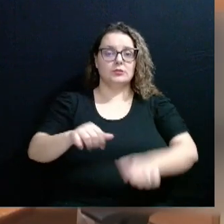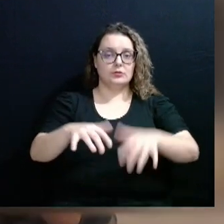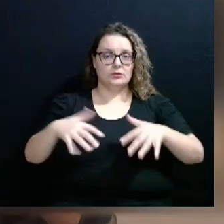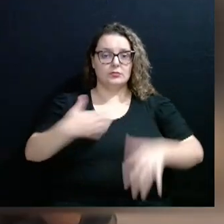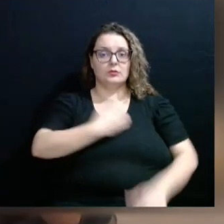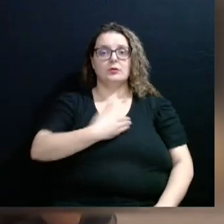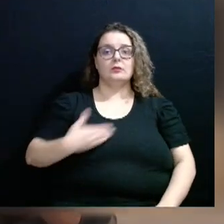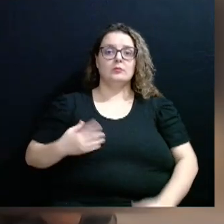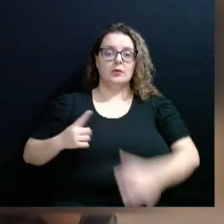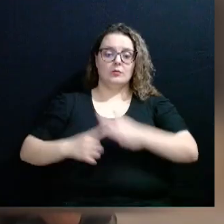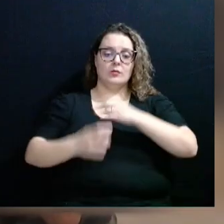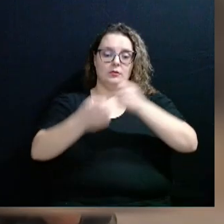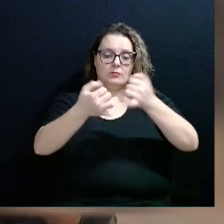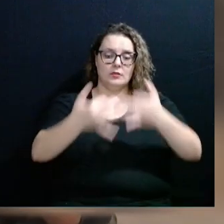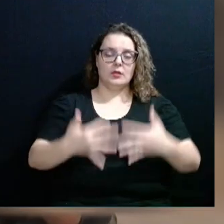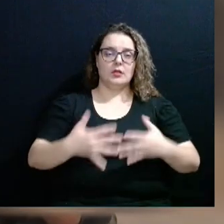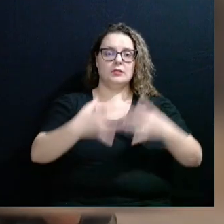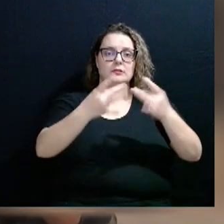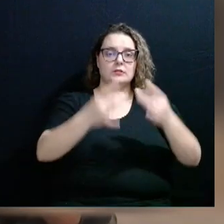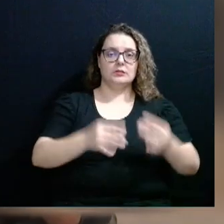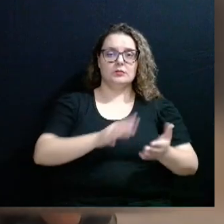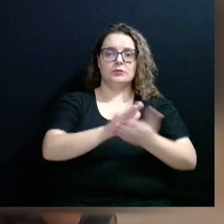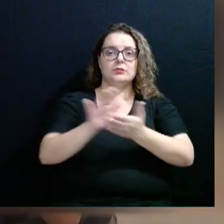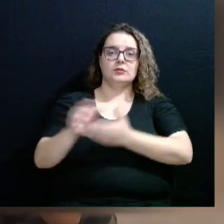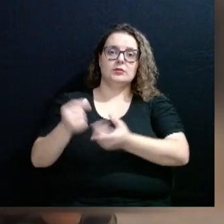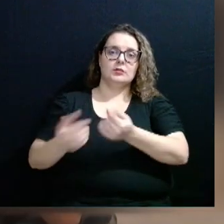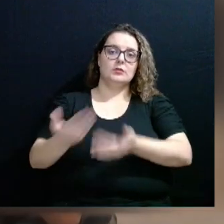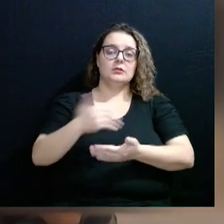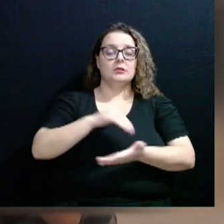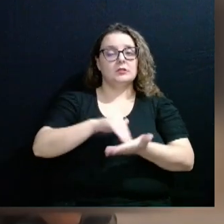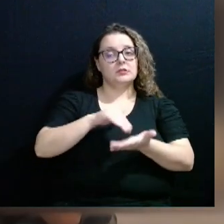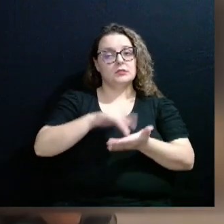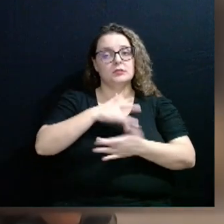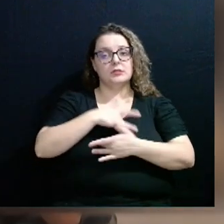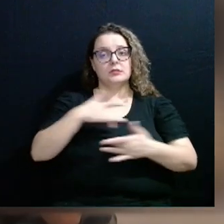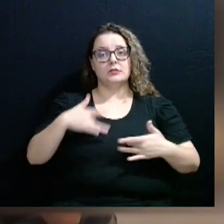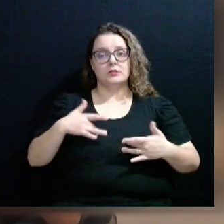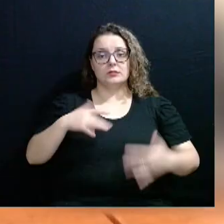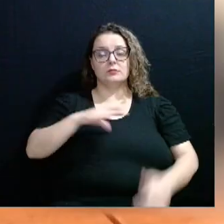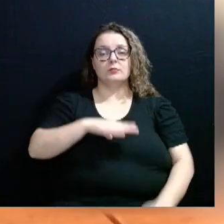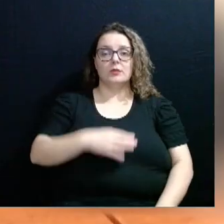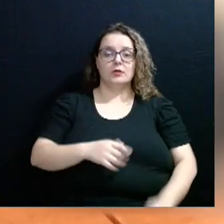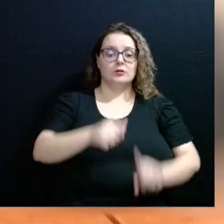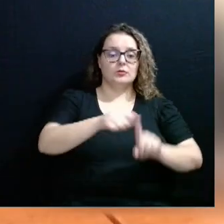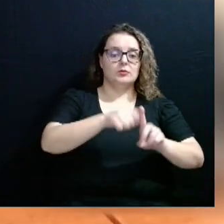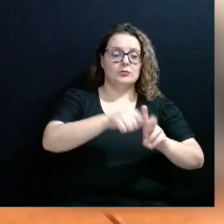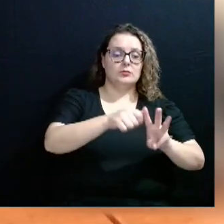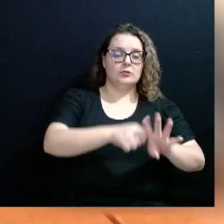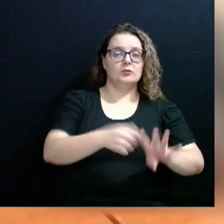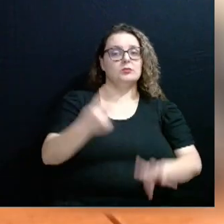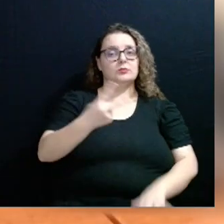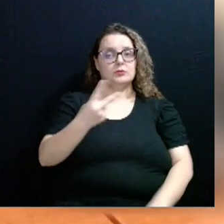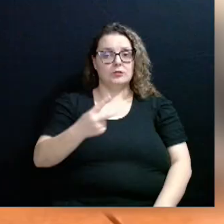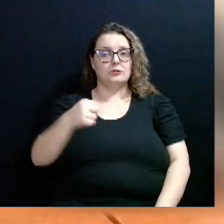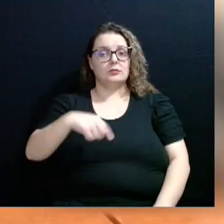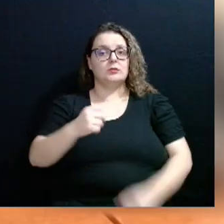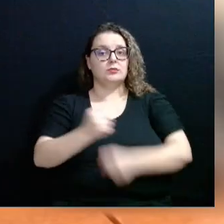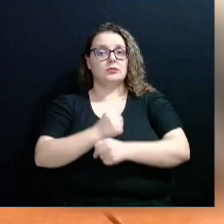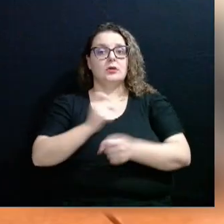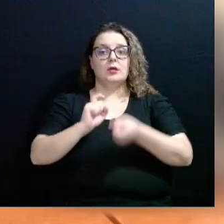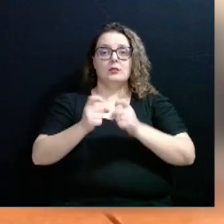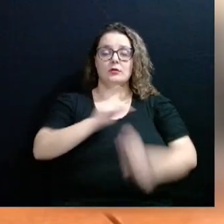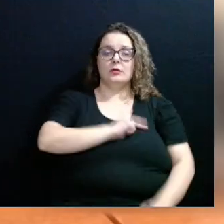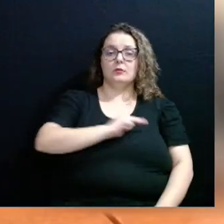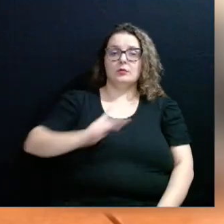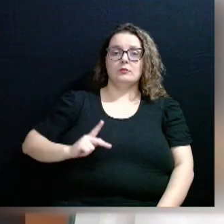contas da Secretaria Municipal de Saúde, referente ao segundo quadrimestre deste ano. A reunião foi presidida pelo